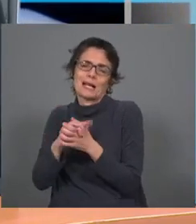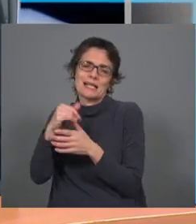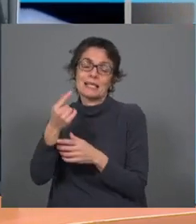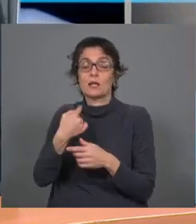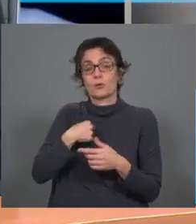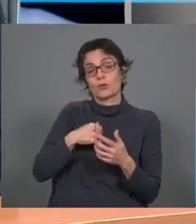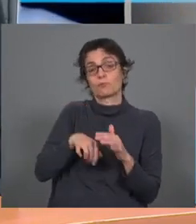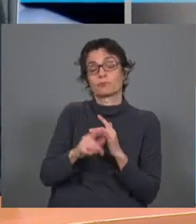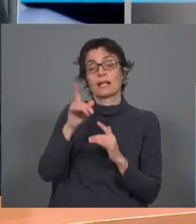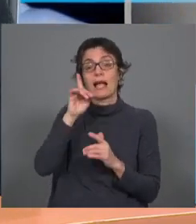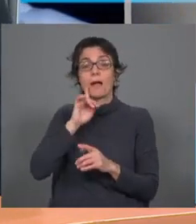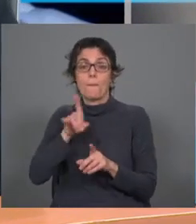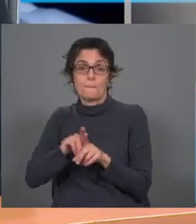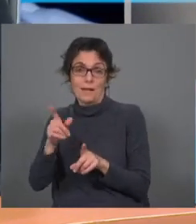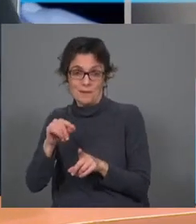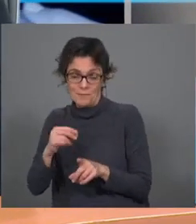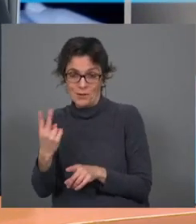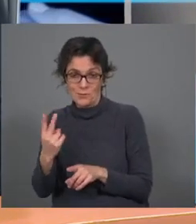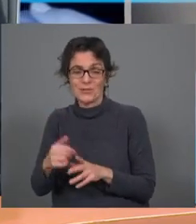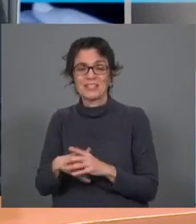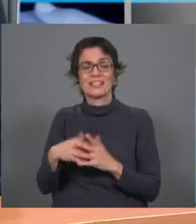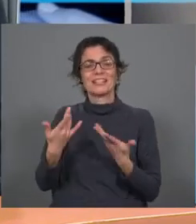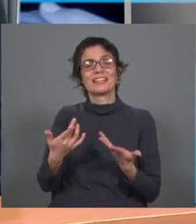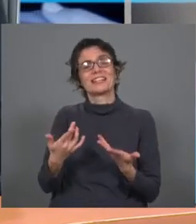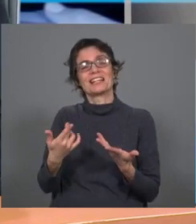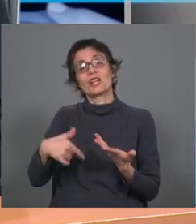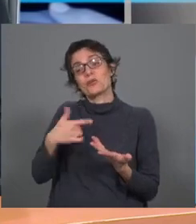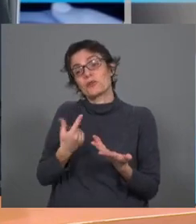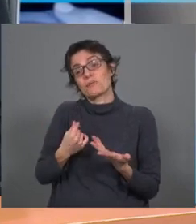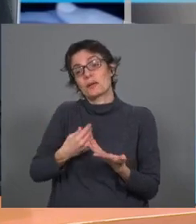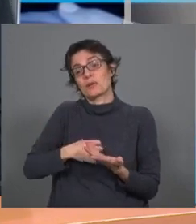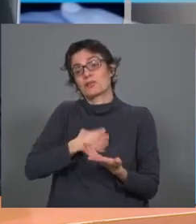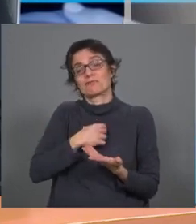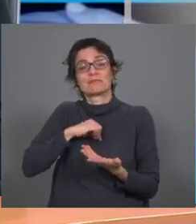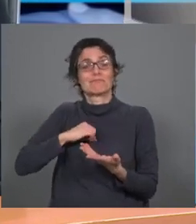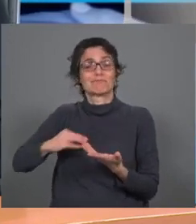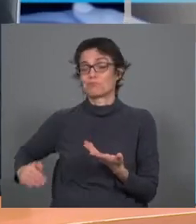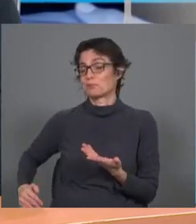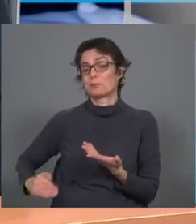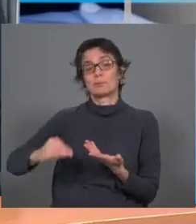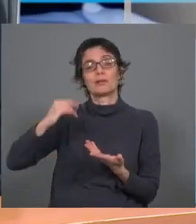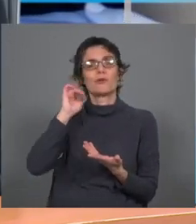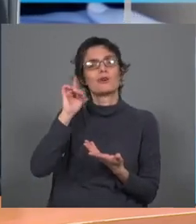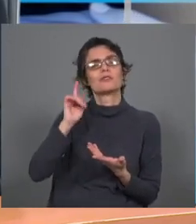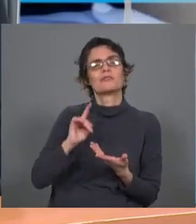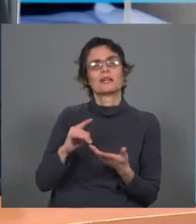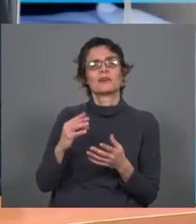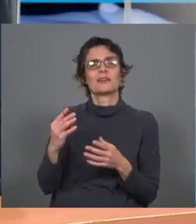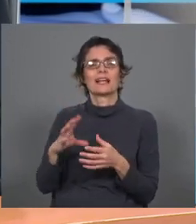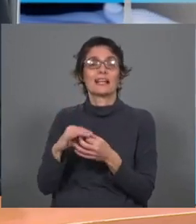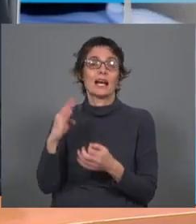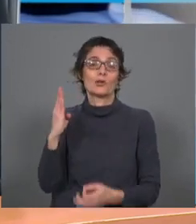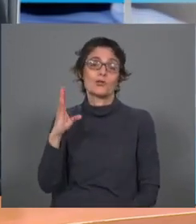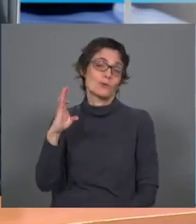claro, vivemos também neste âmbito da hospitalidade, com estes valores hospitaleiros, graças a Deus foram-nos passados